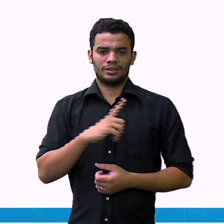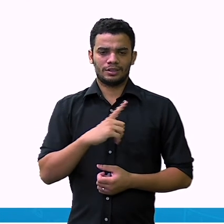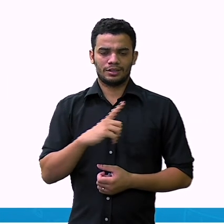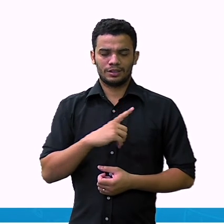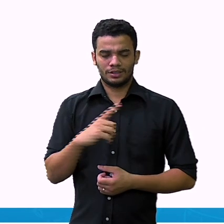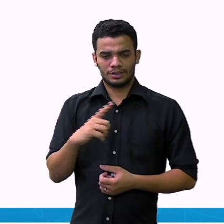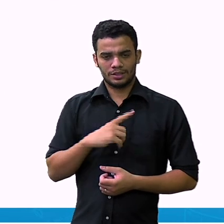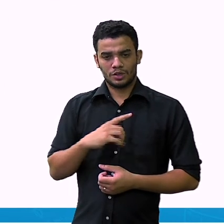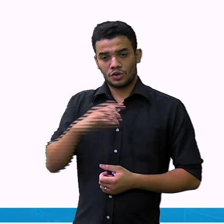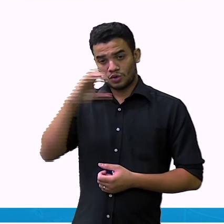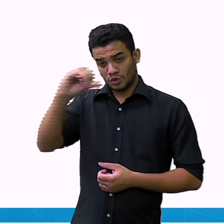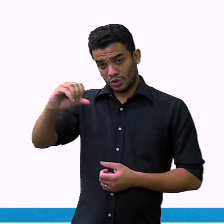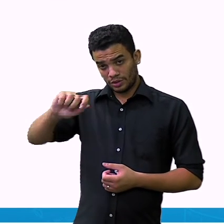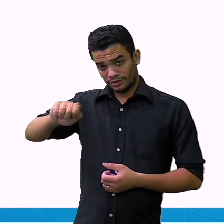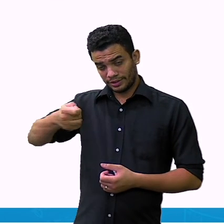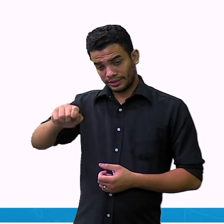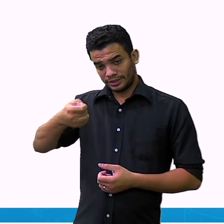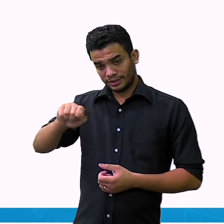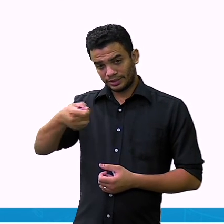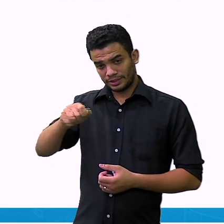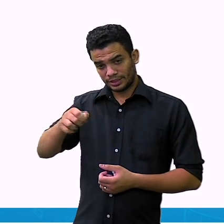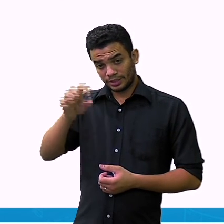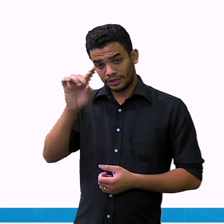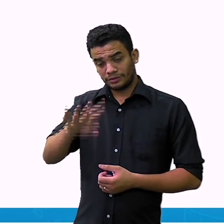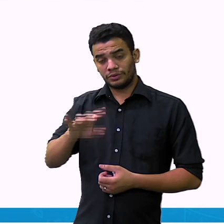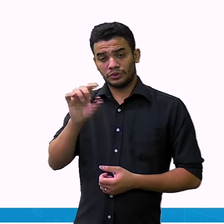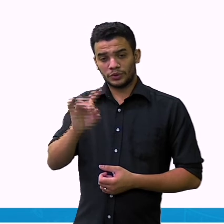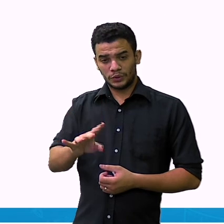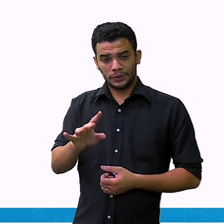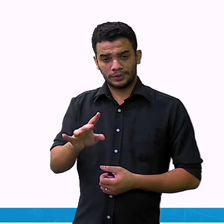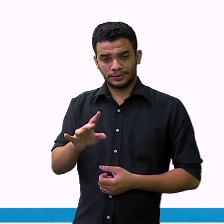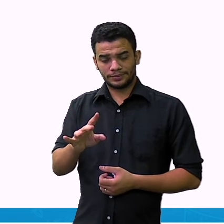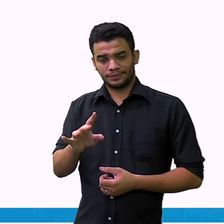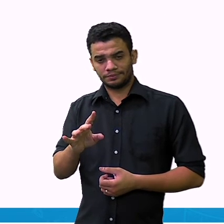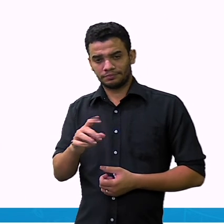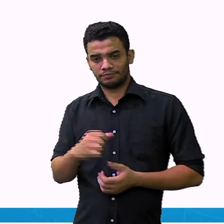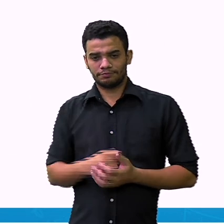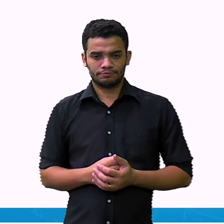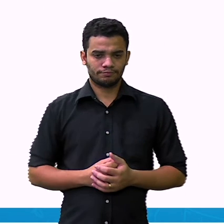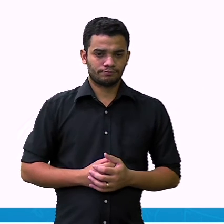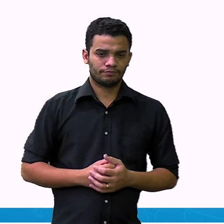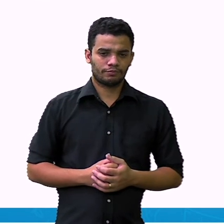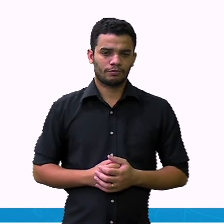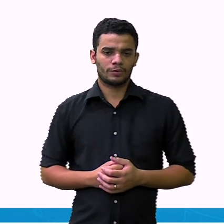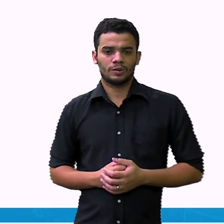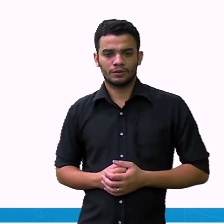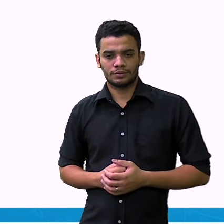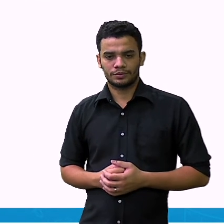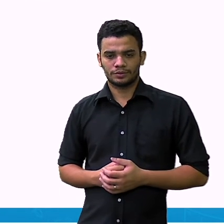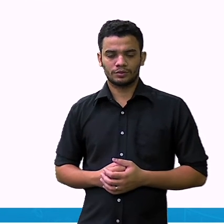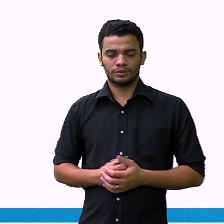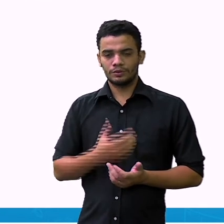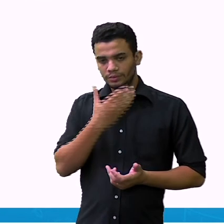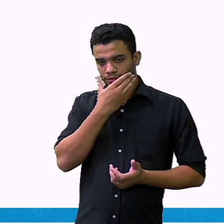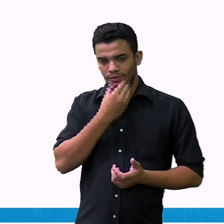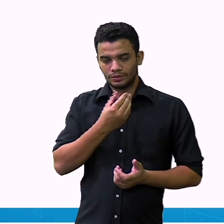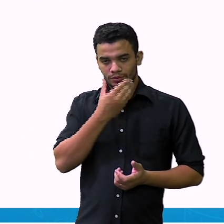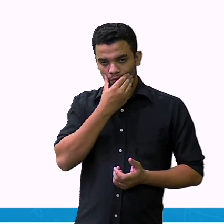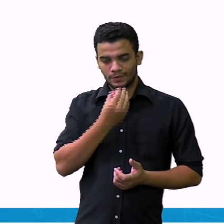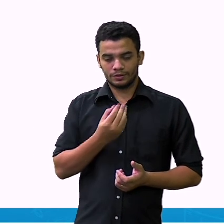última linha, só tem uma chave, enquanto lá no Manuel tinham 4. Então, aqui no Carlos, ele só